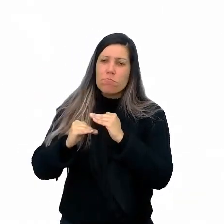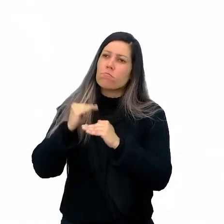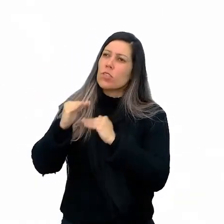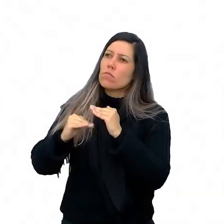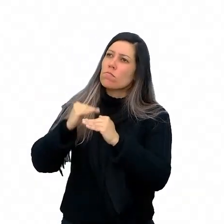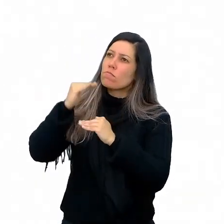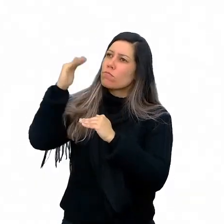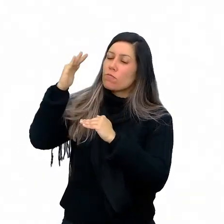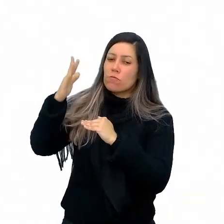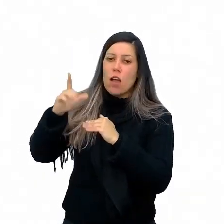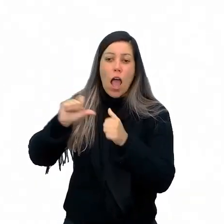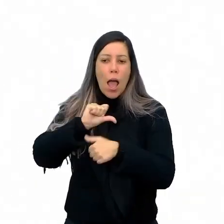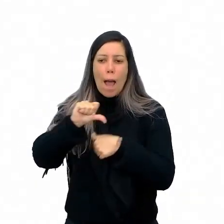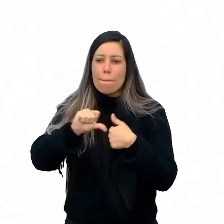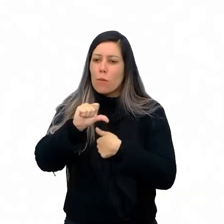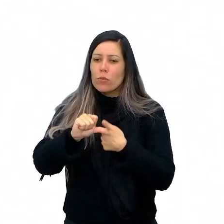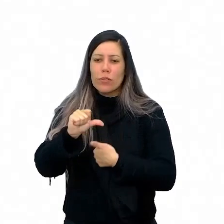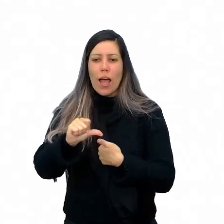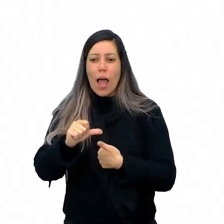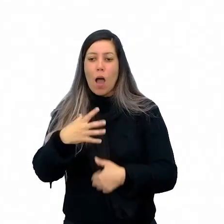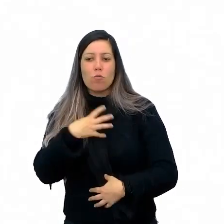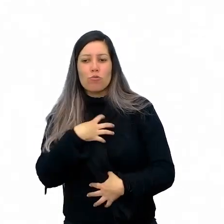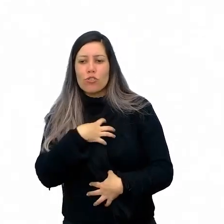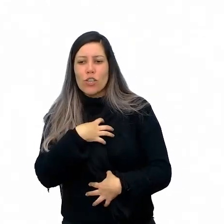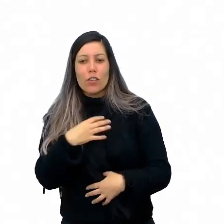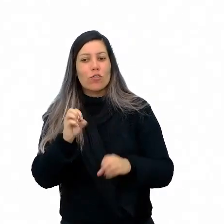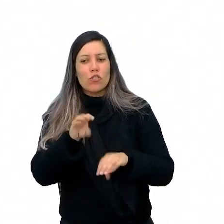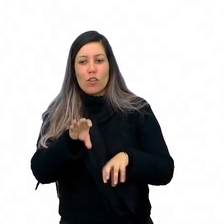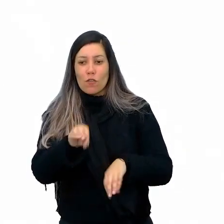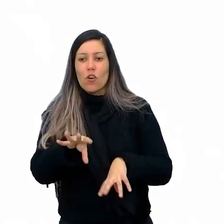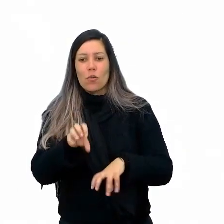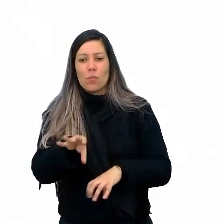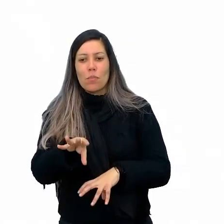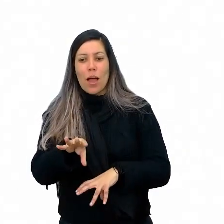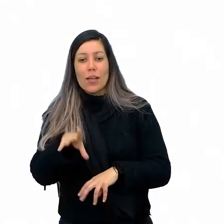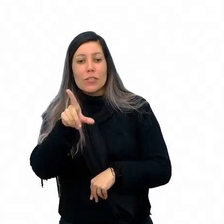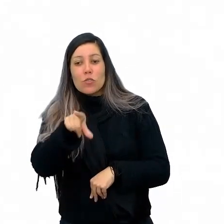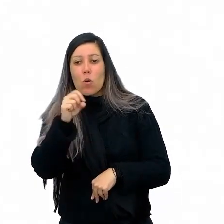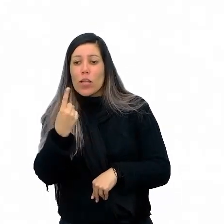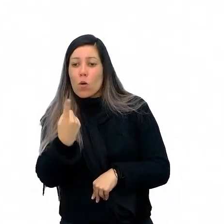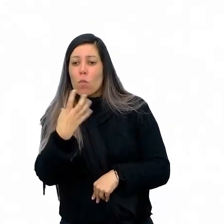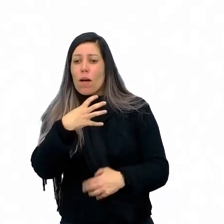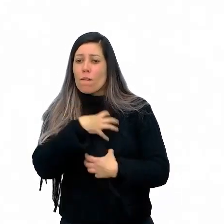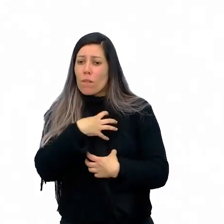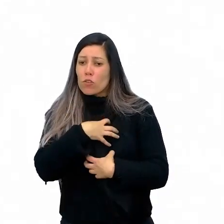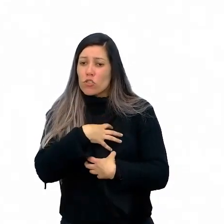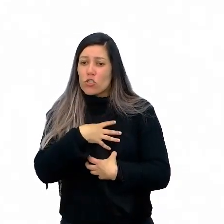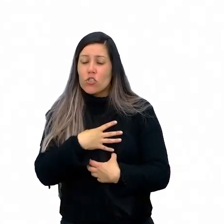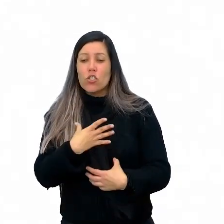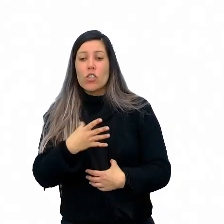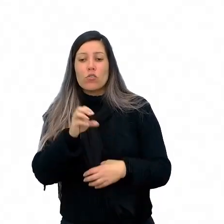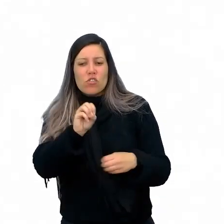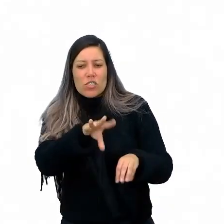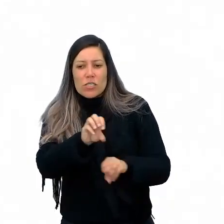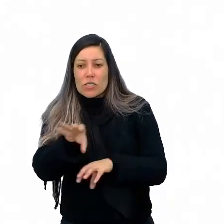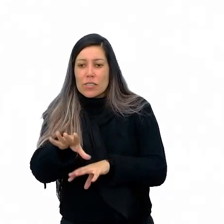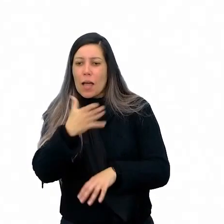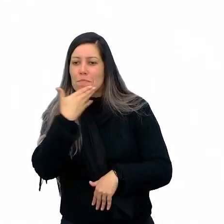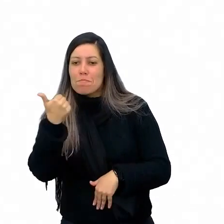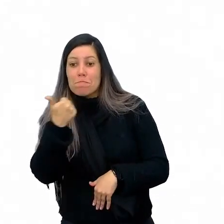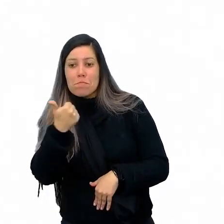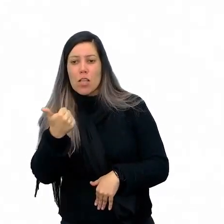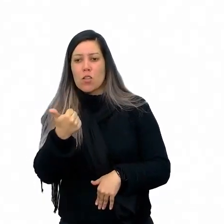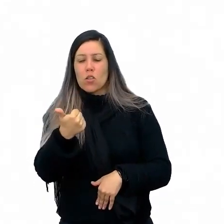nossas metodologias e saber escolher a mais adequada para determinado assunto, para determinado momento, ou até mesmo